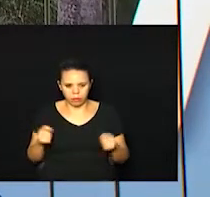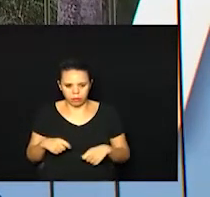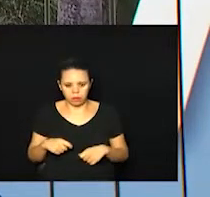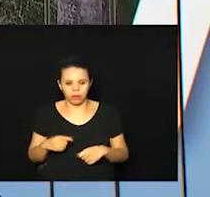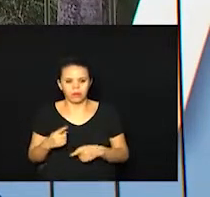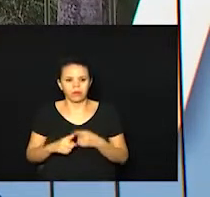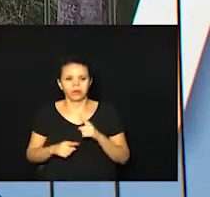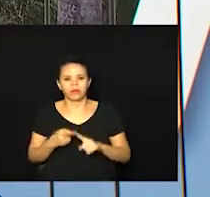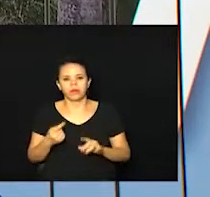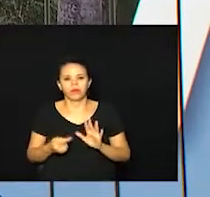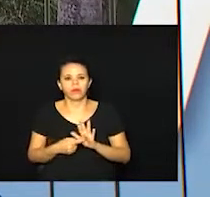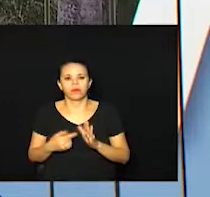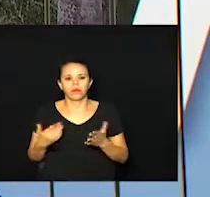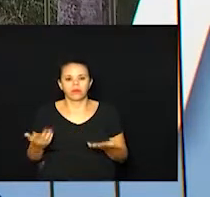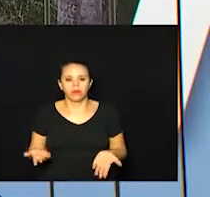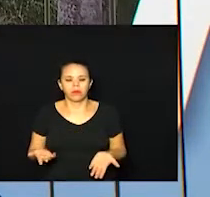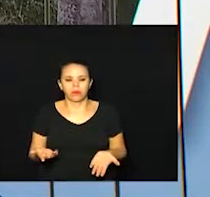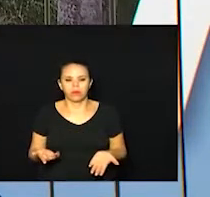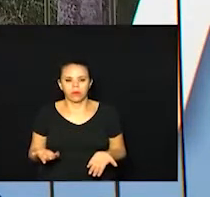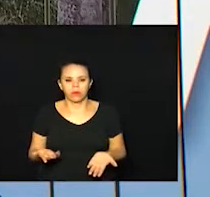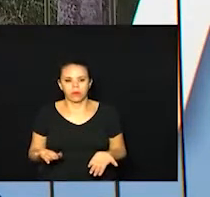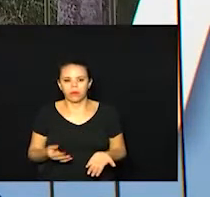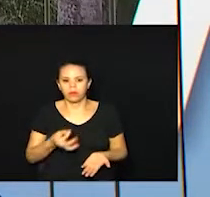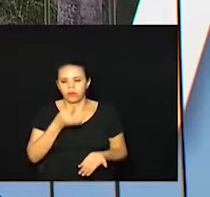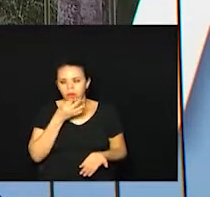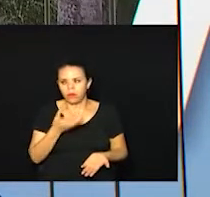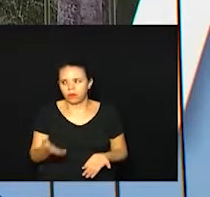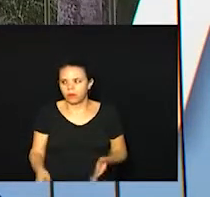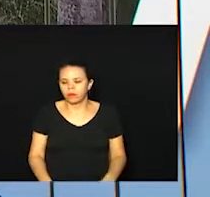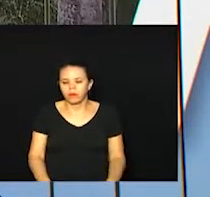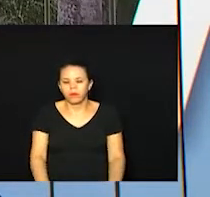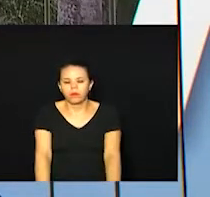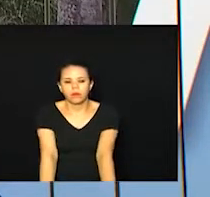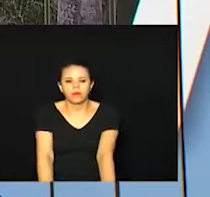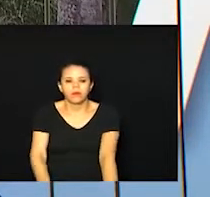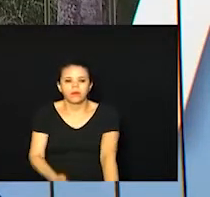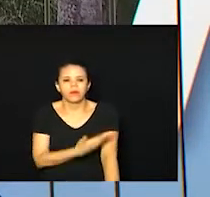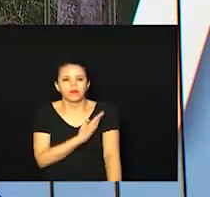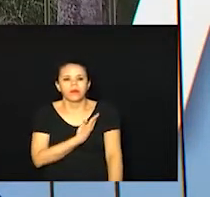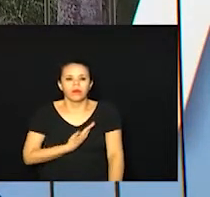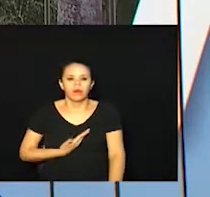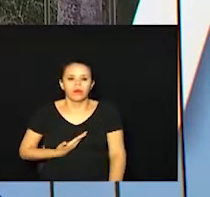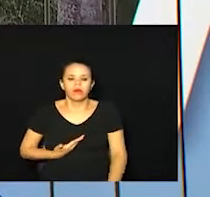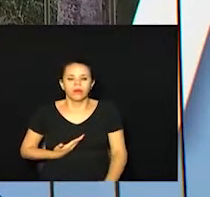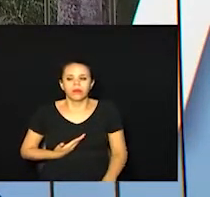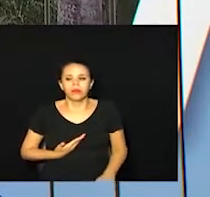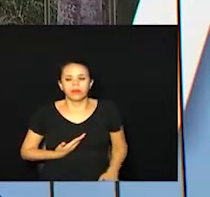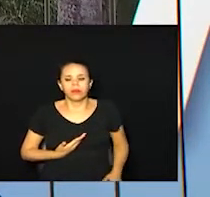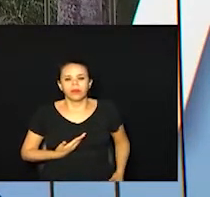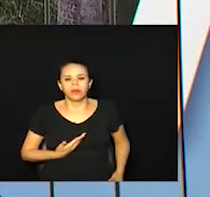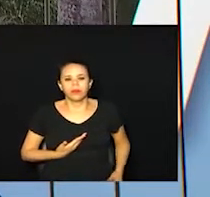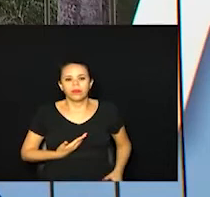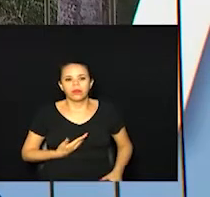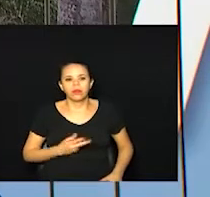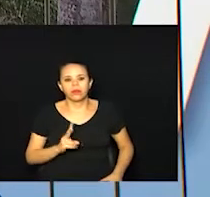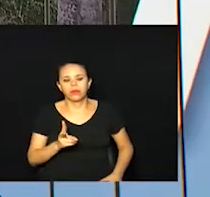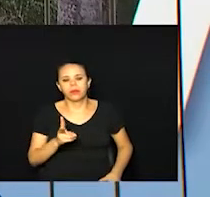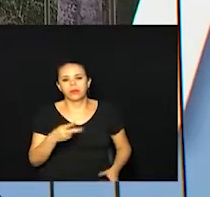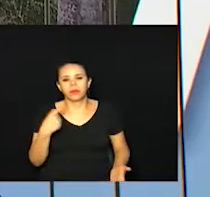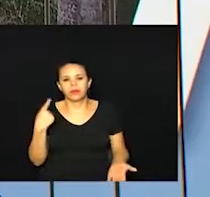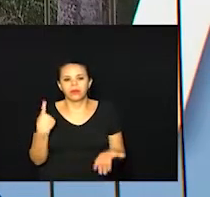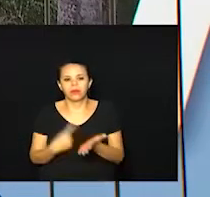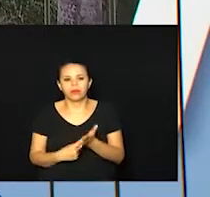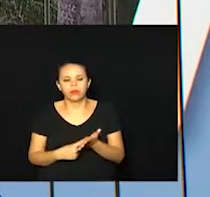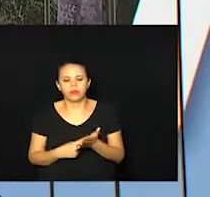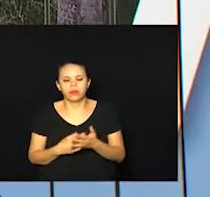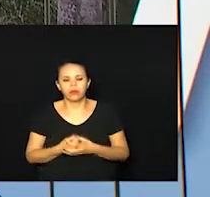aí sim, apontar a posição do governo municipal. A comissão continua com esse compromisso